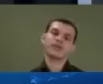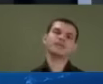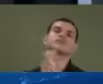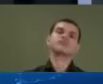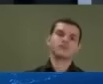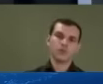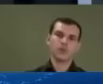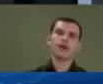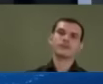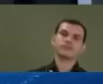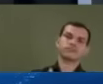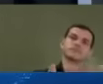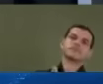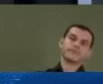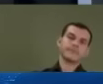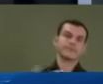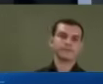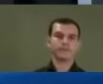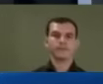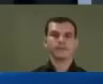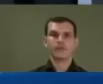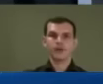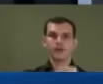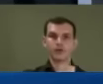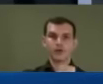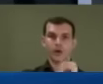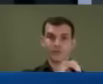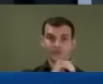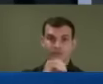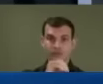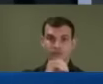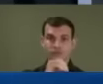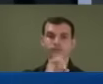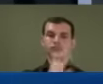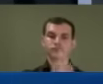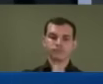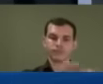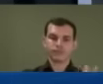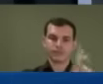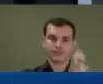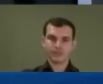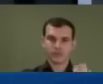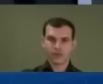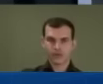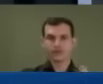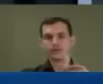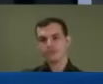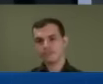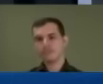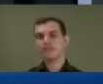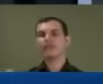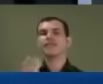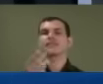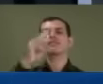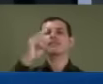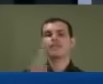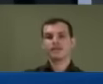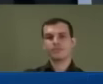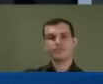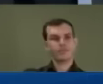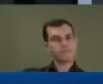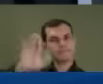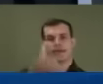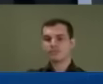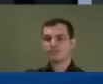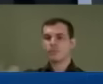5 anos anteriores. 900 em 5 anos, mais de 3 mil amapaenses para o quadro da União no intervalo de um